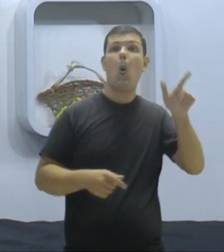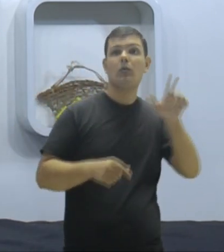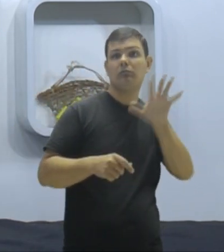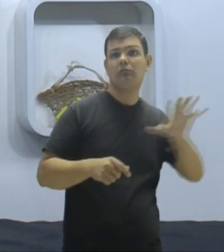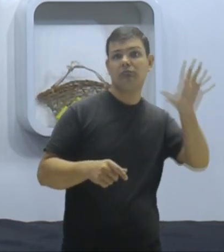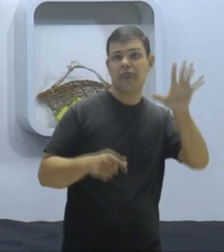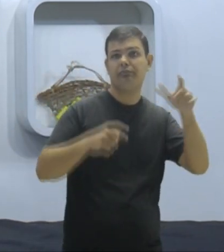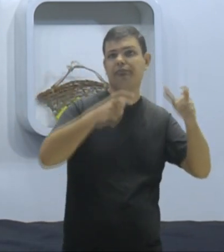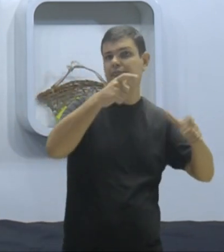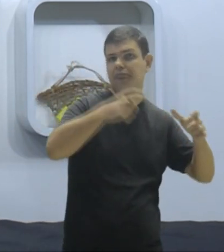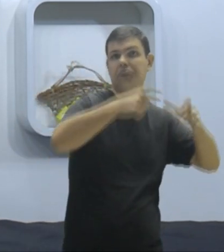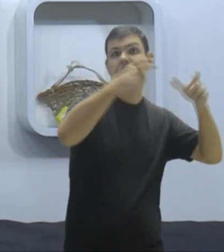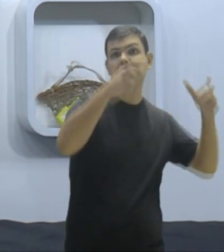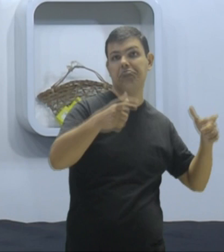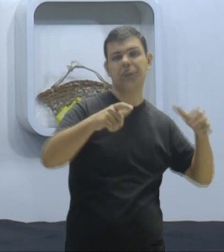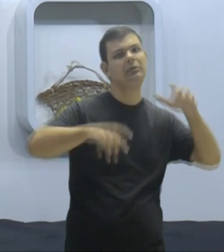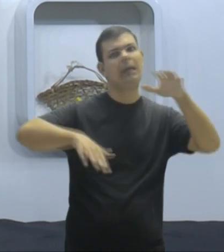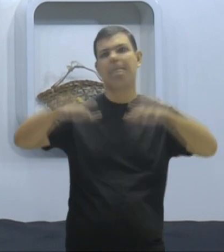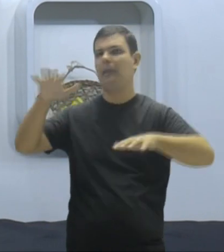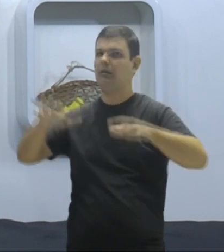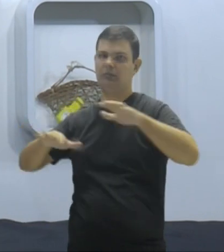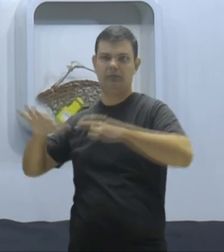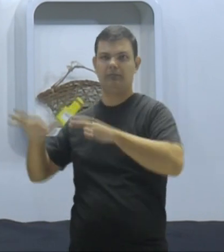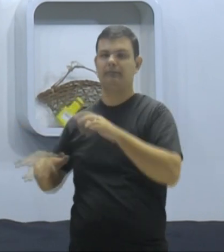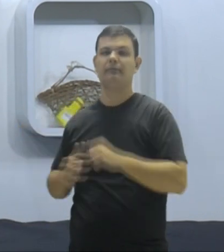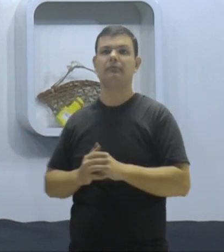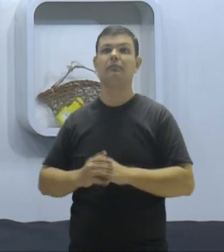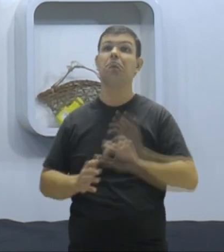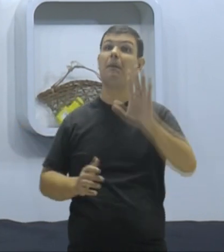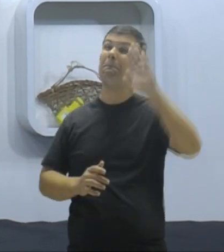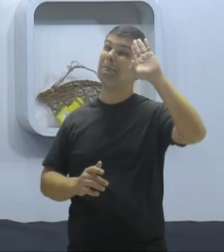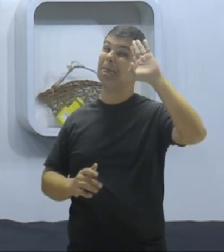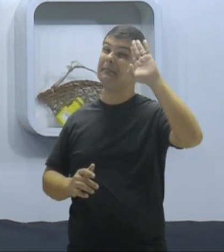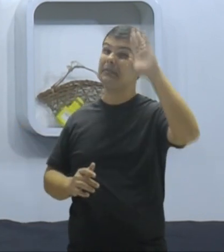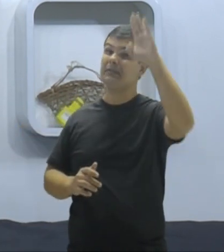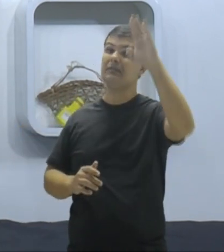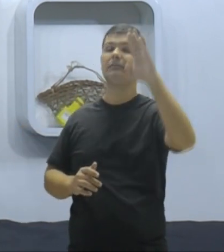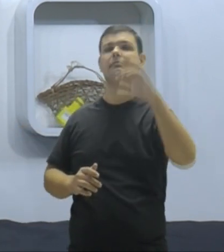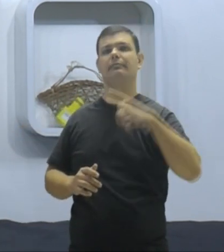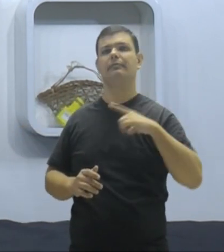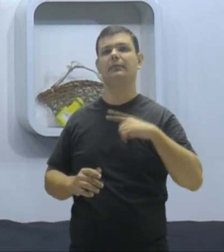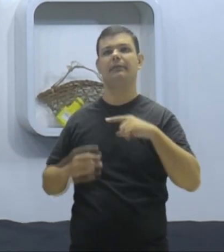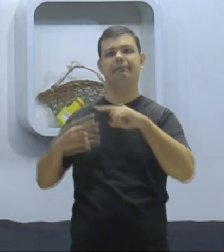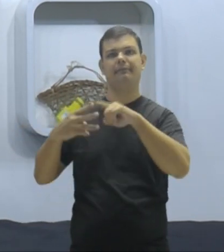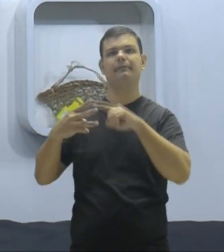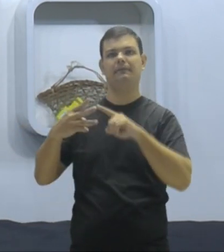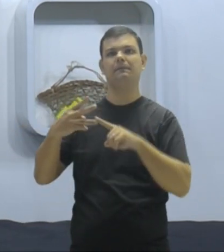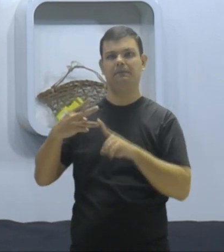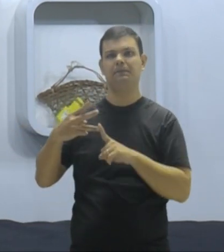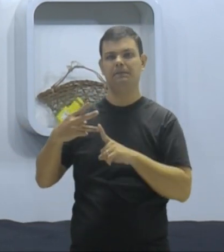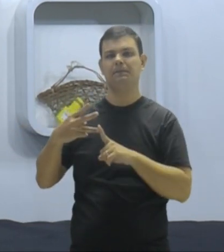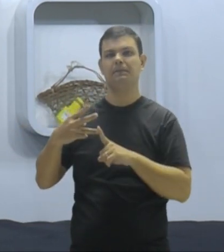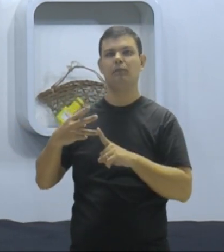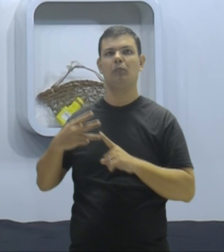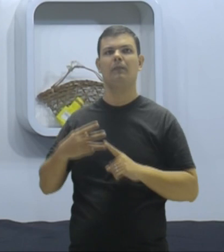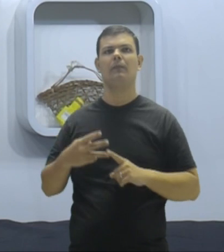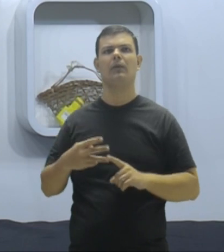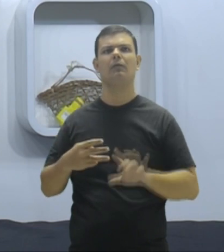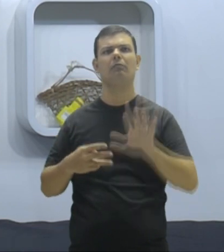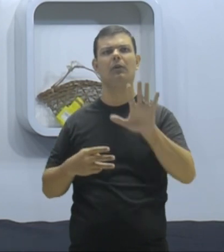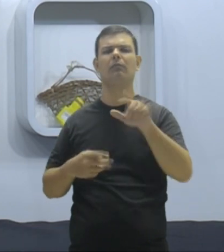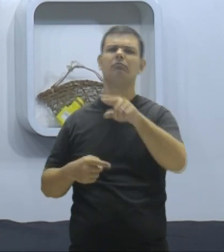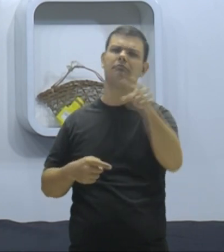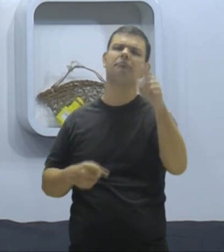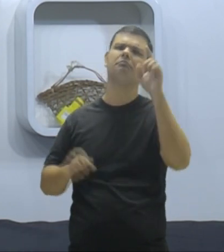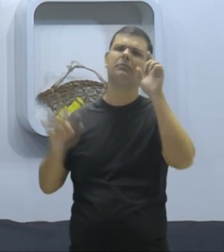Então, depende muito da região do país. Mas, basicamente, nós temos essas 3 religiões. Mas aí você se